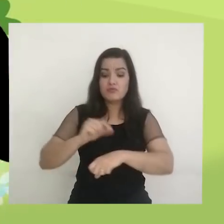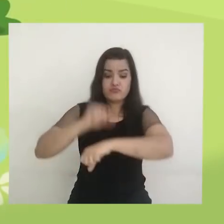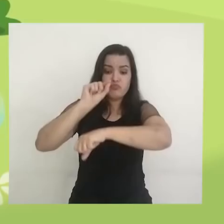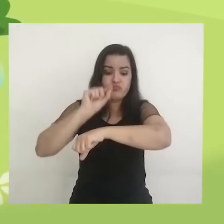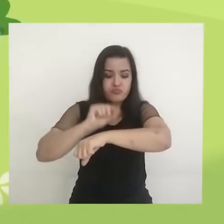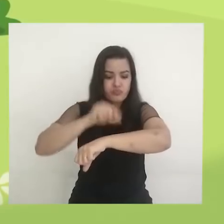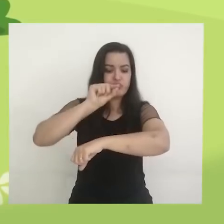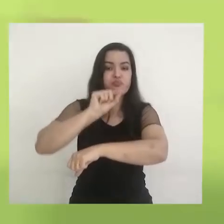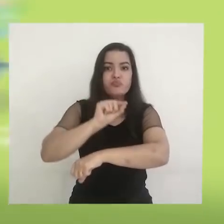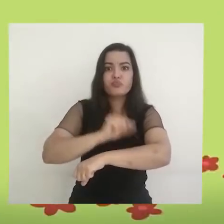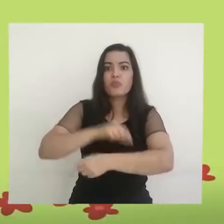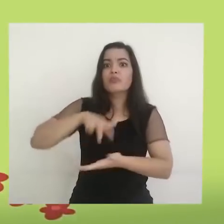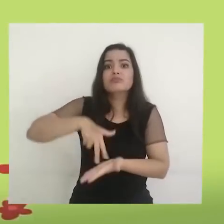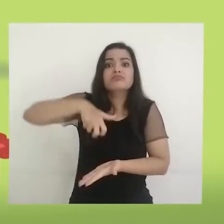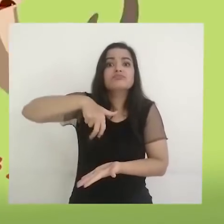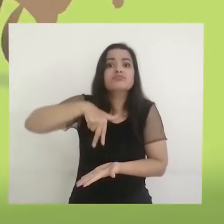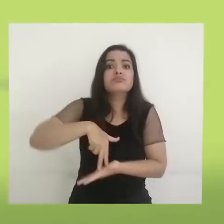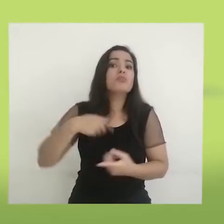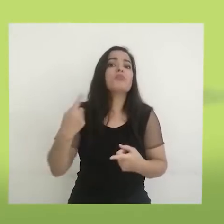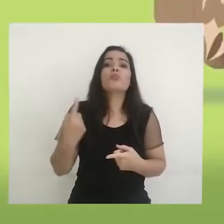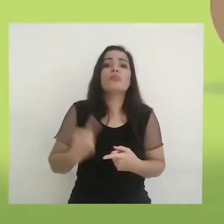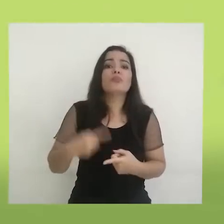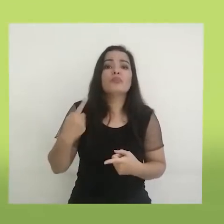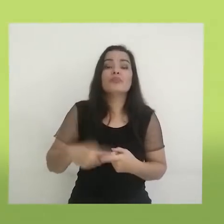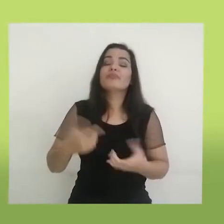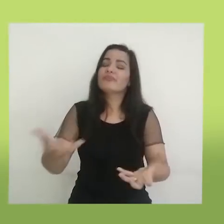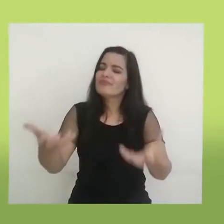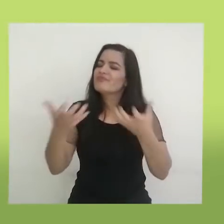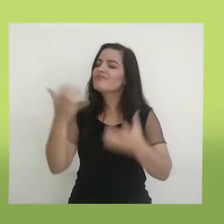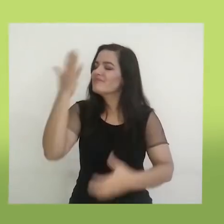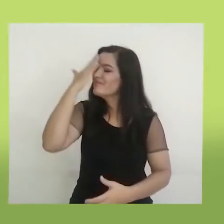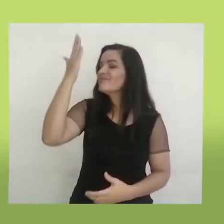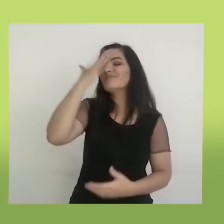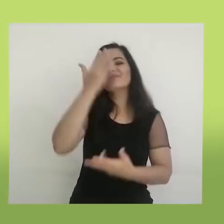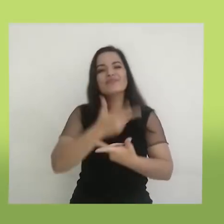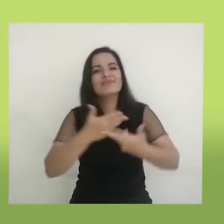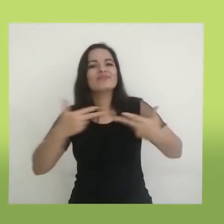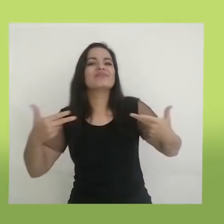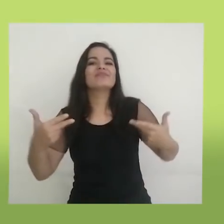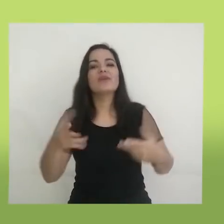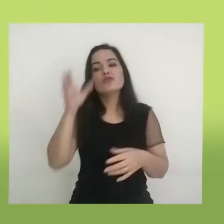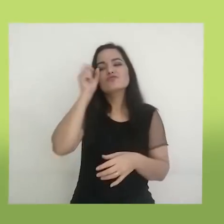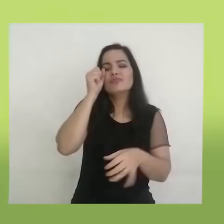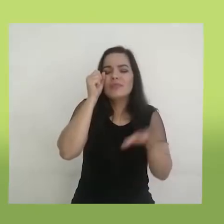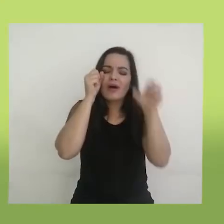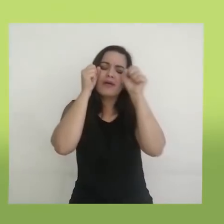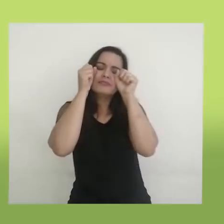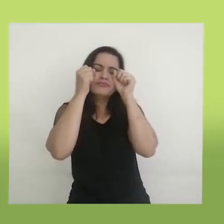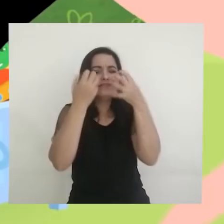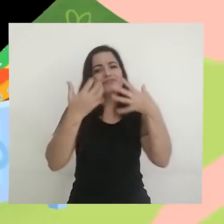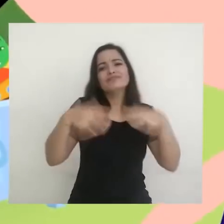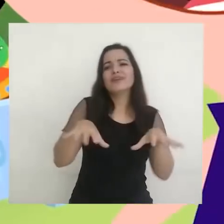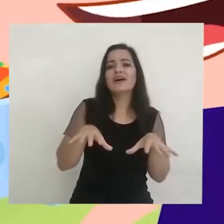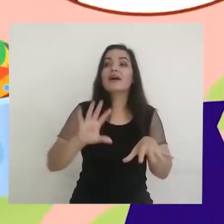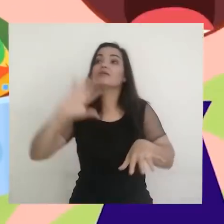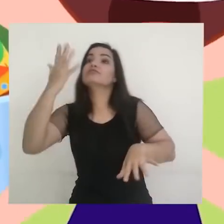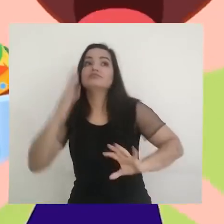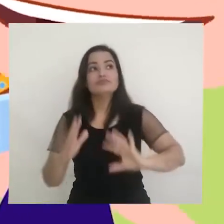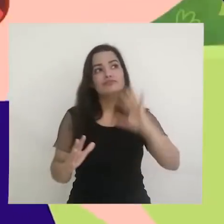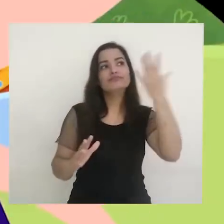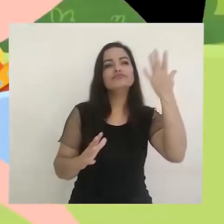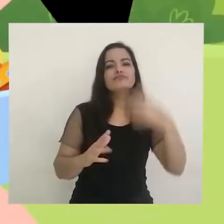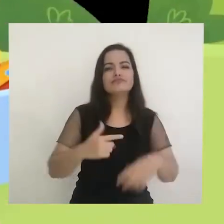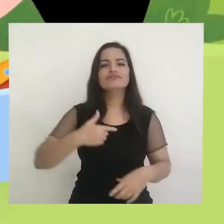a pulga pula? Eu quero saber, não quero dormir. O que